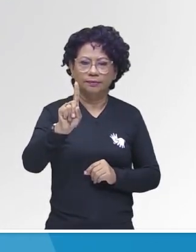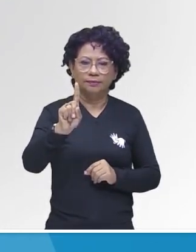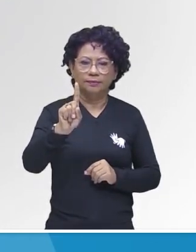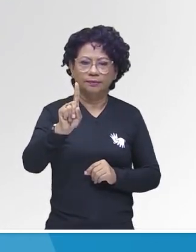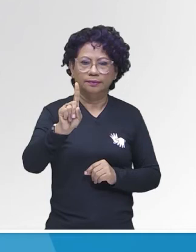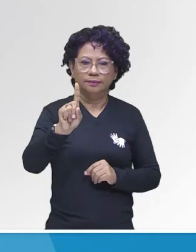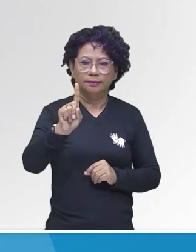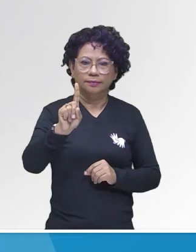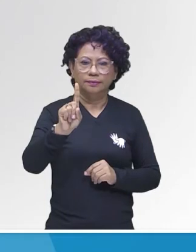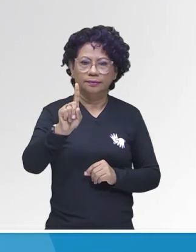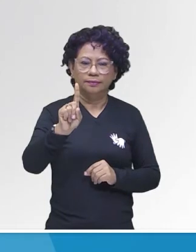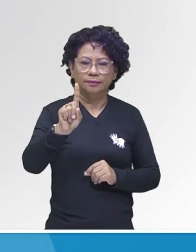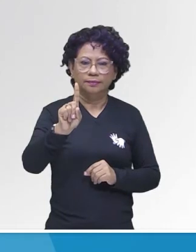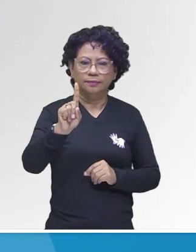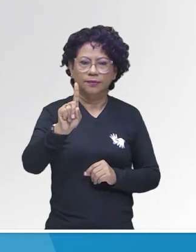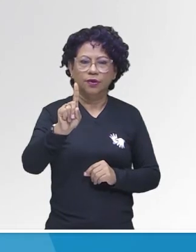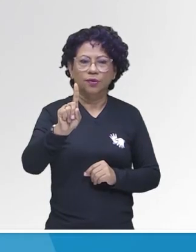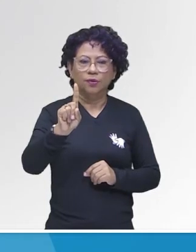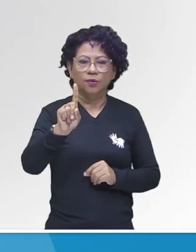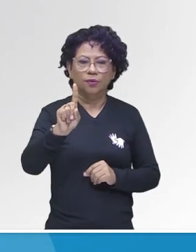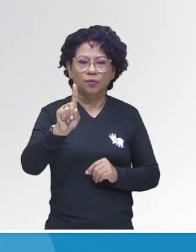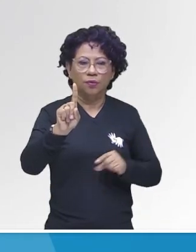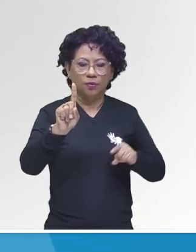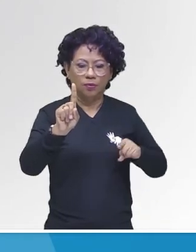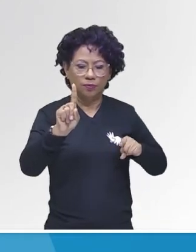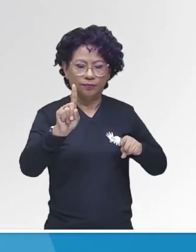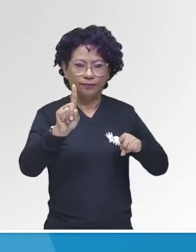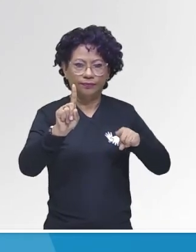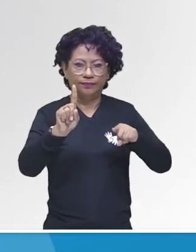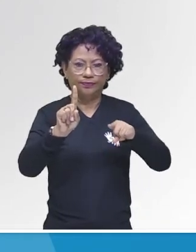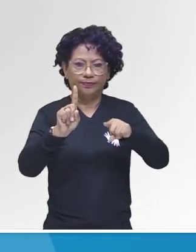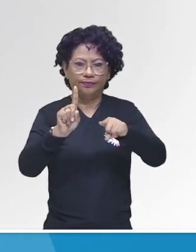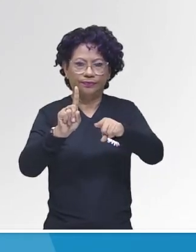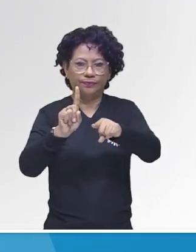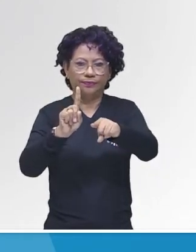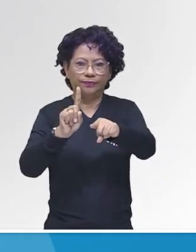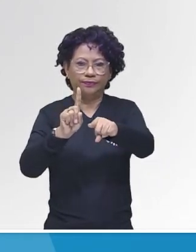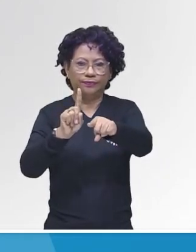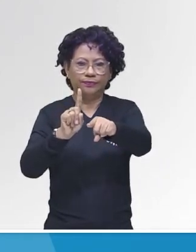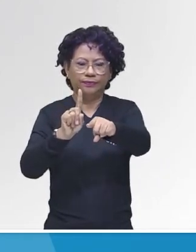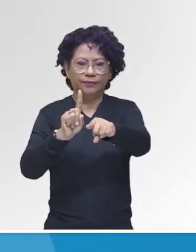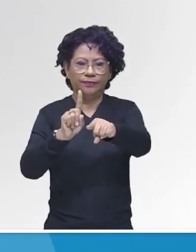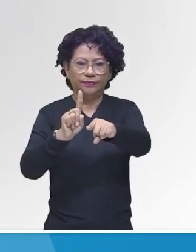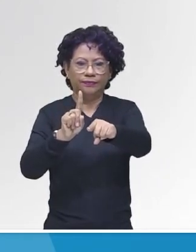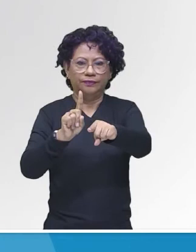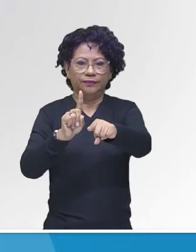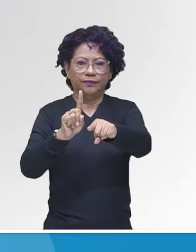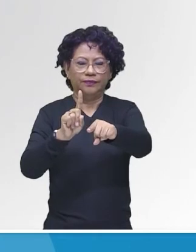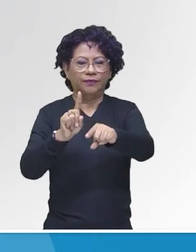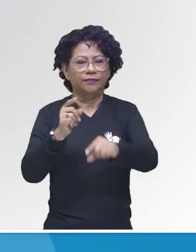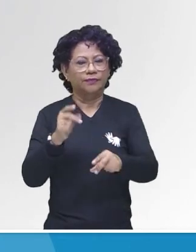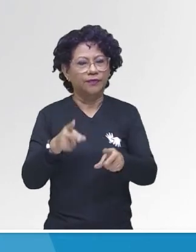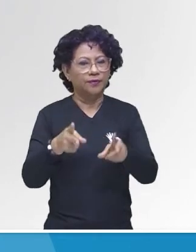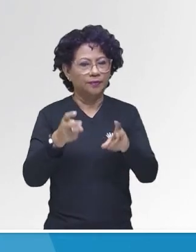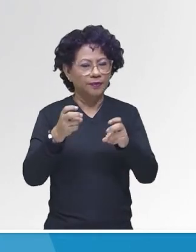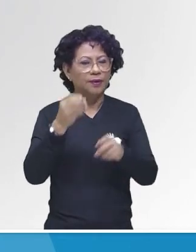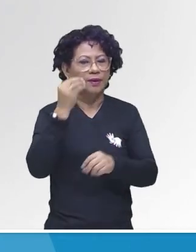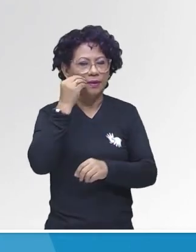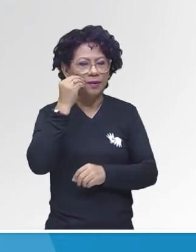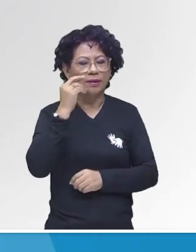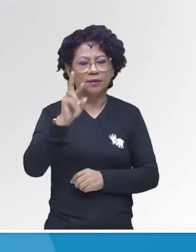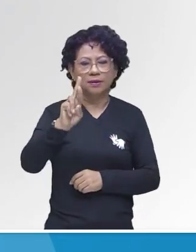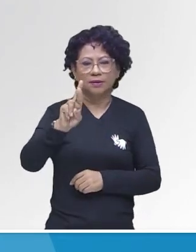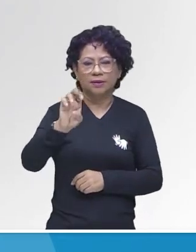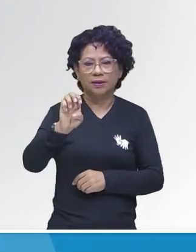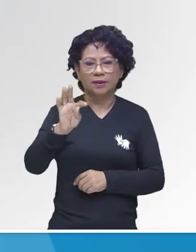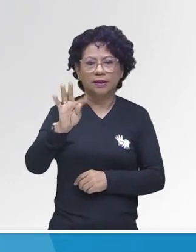daqui, ó, por exemplo, que passa desse lado aqui do cubo. Essas retas aí não estão